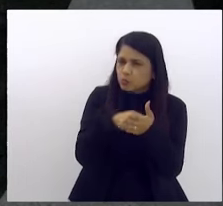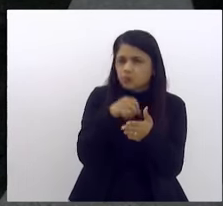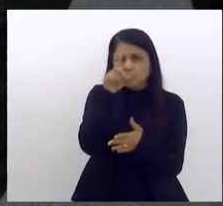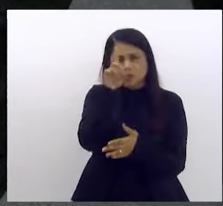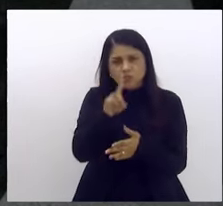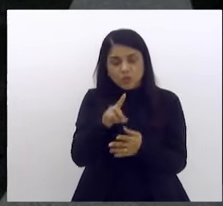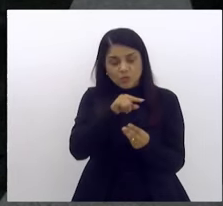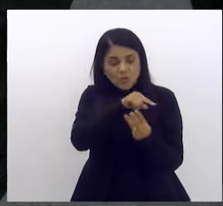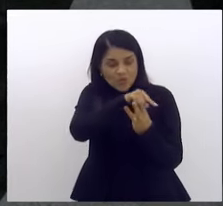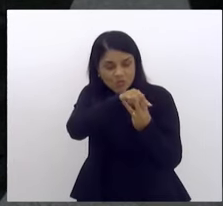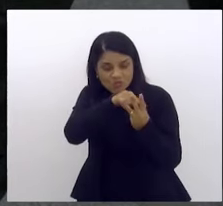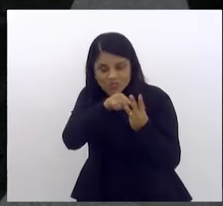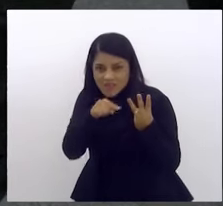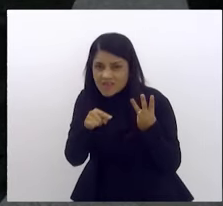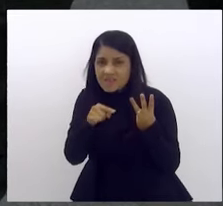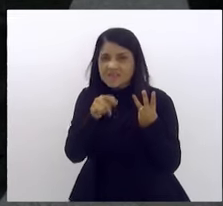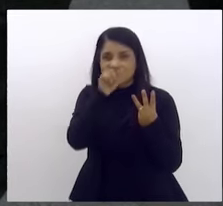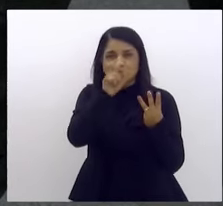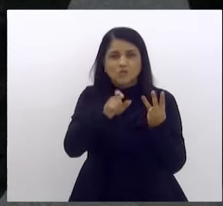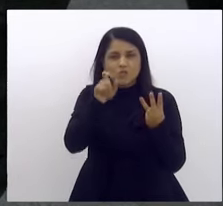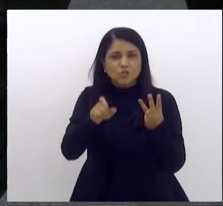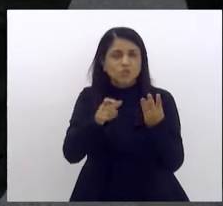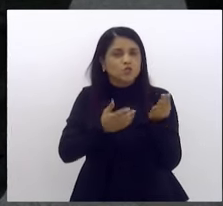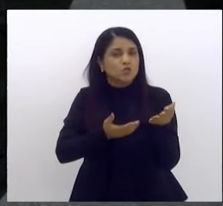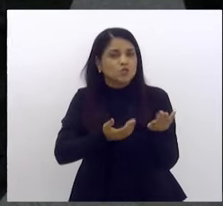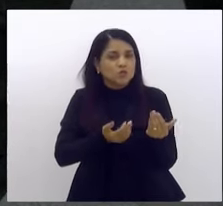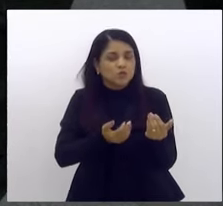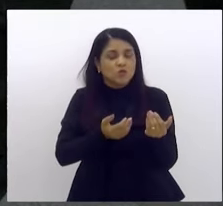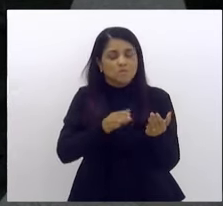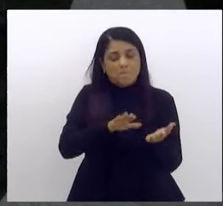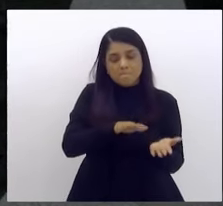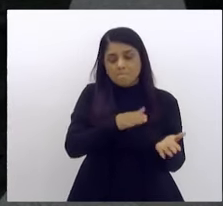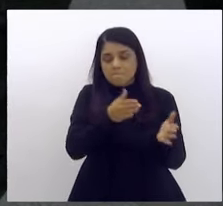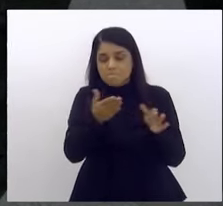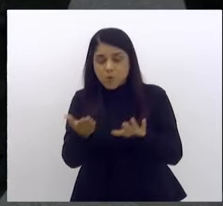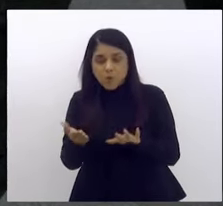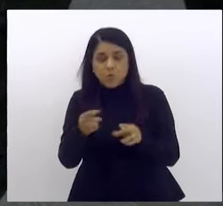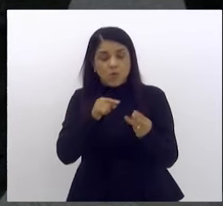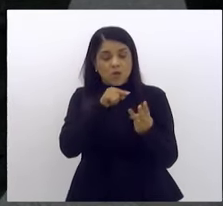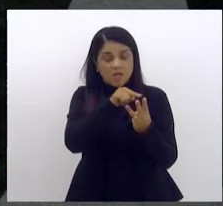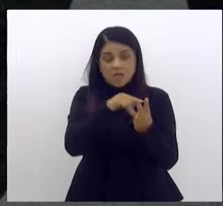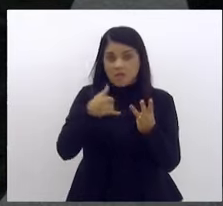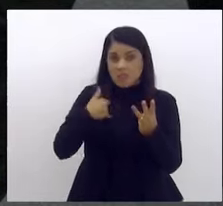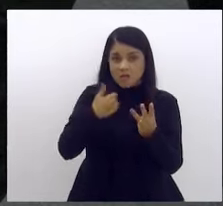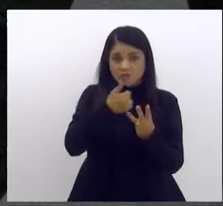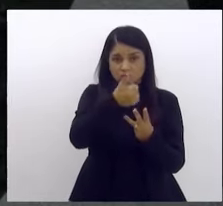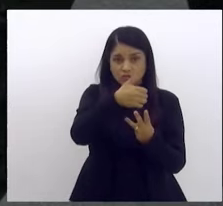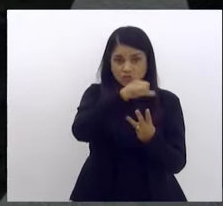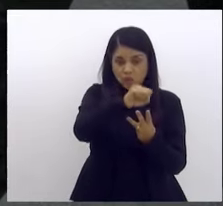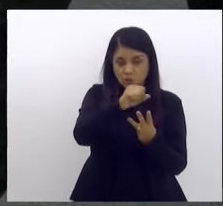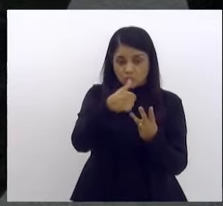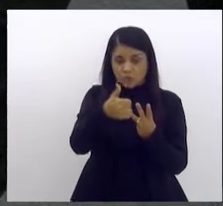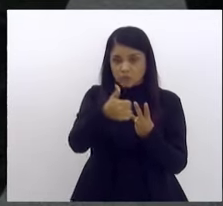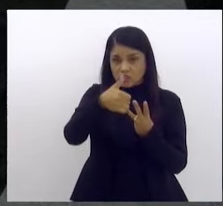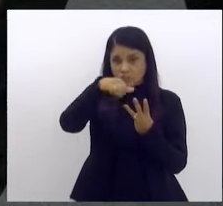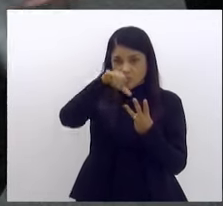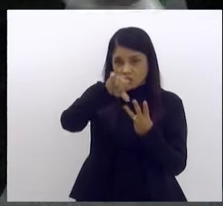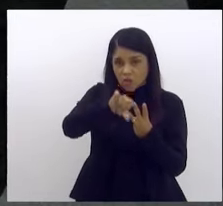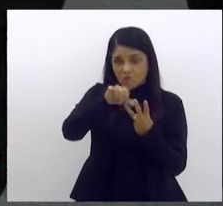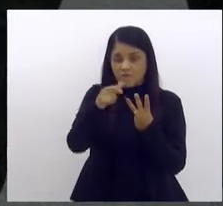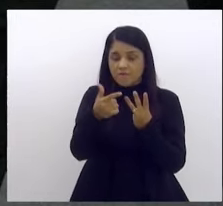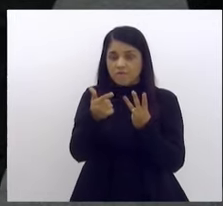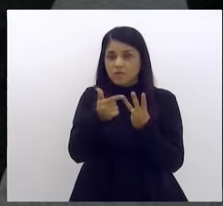três jovens foram assassinados, né? Um jovem de 18, de 19, 22 e